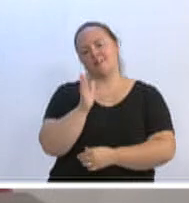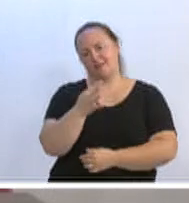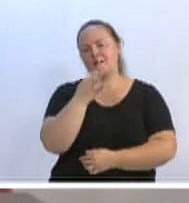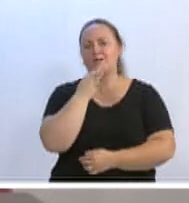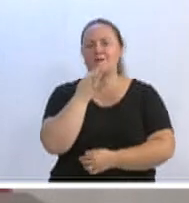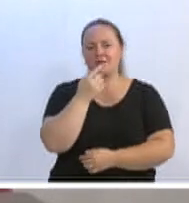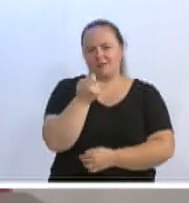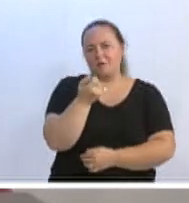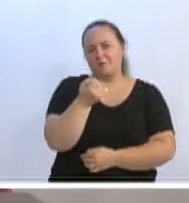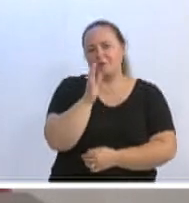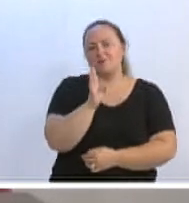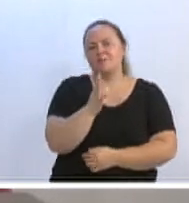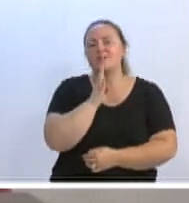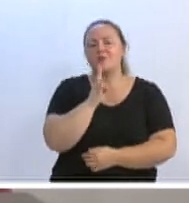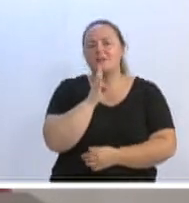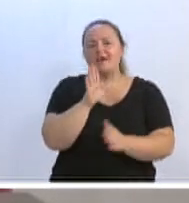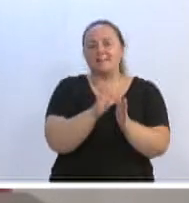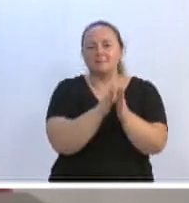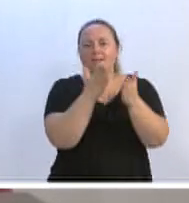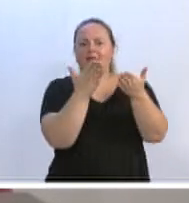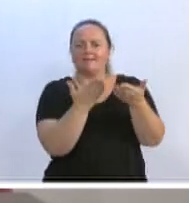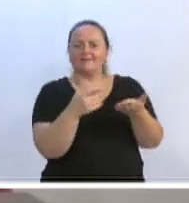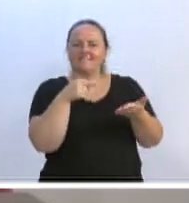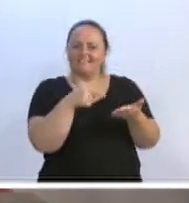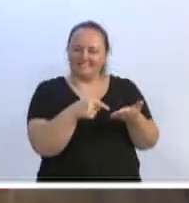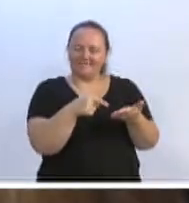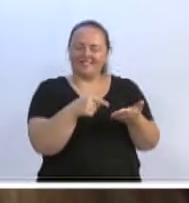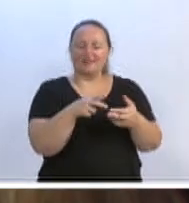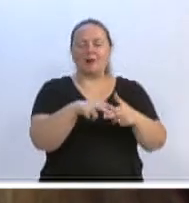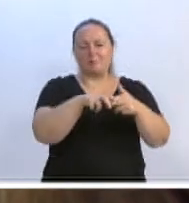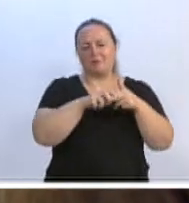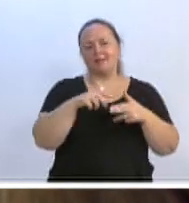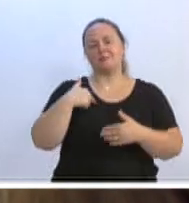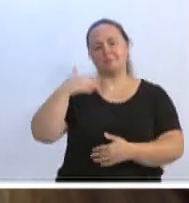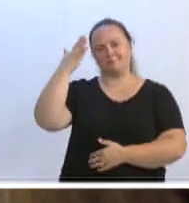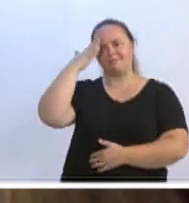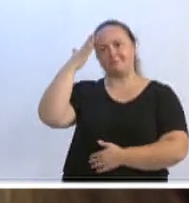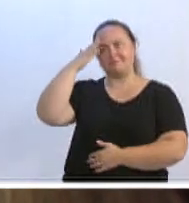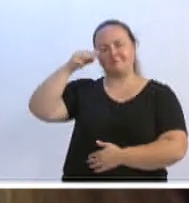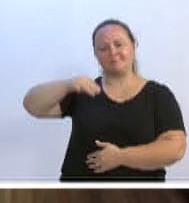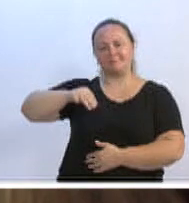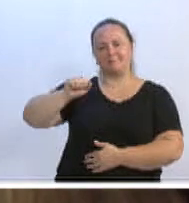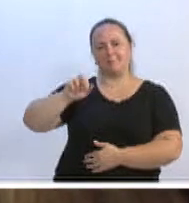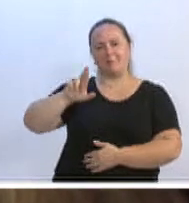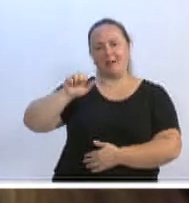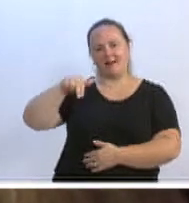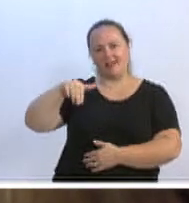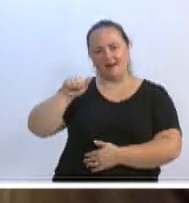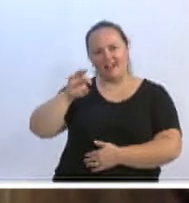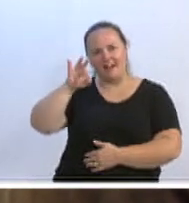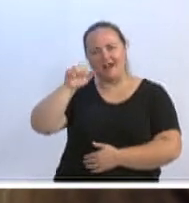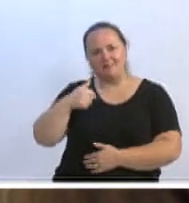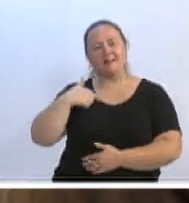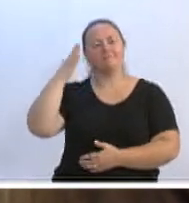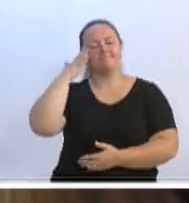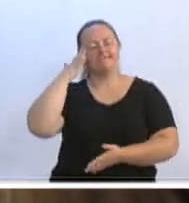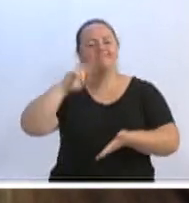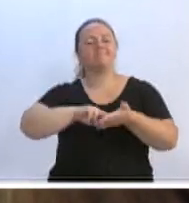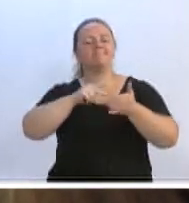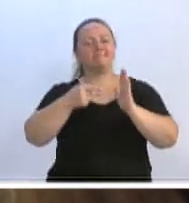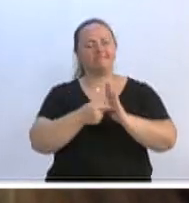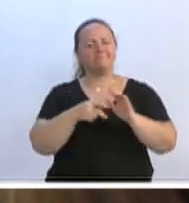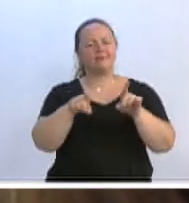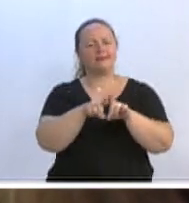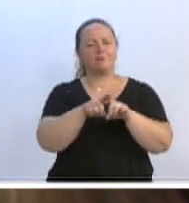um pouquinho da palavra de Deus, portanto, sei também o que significa o nome Maranata, e observando,